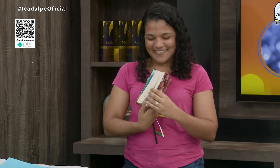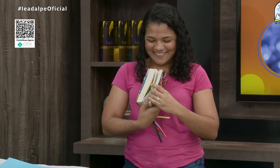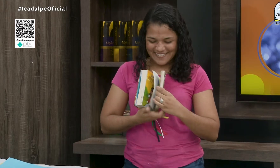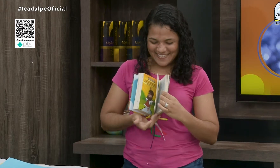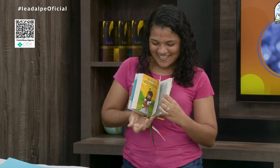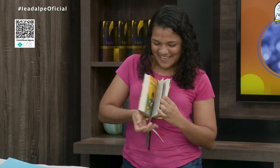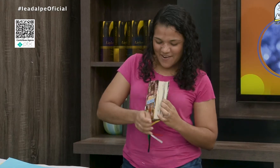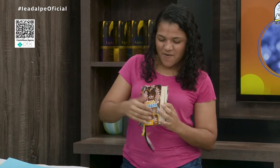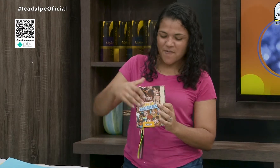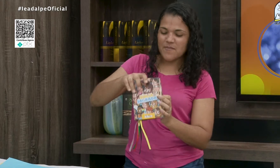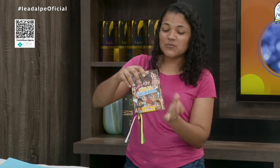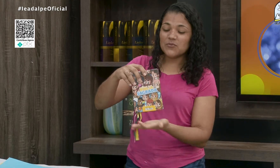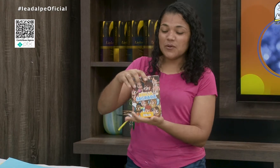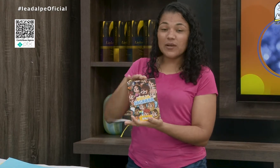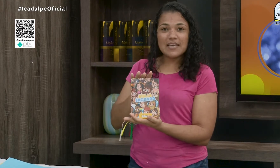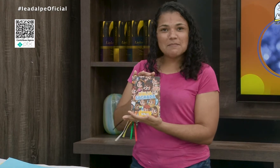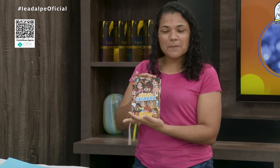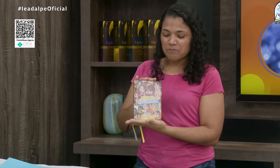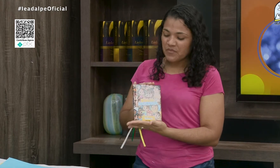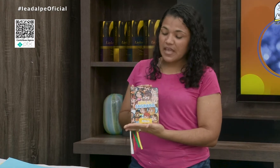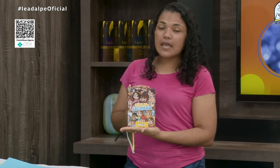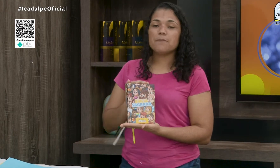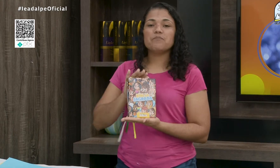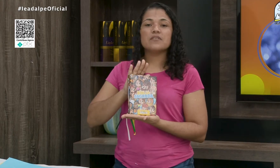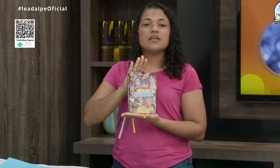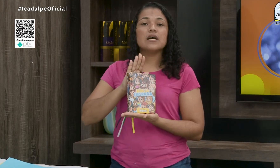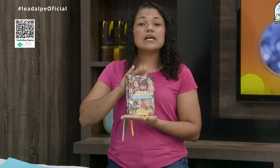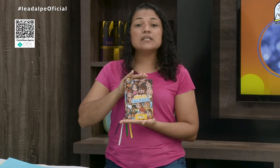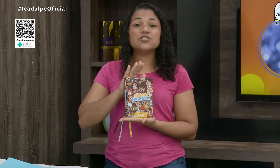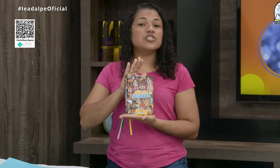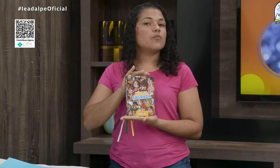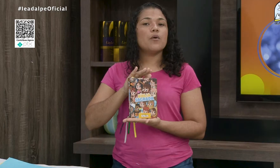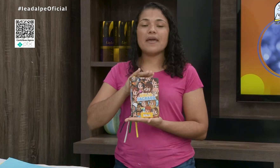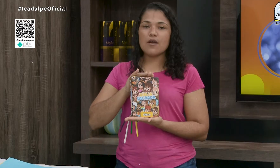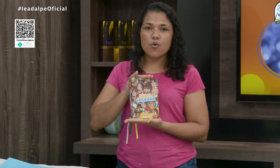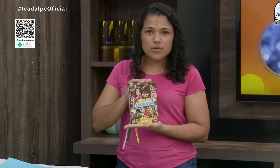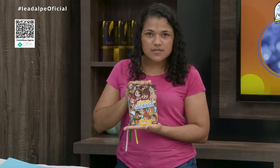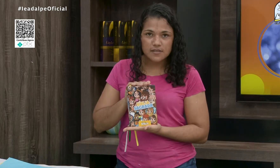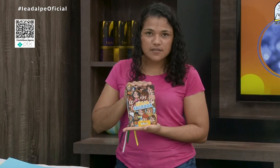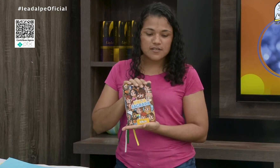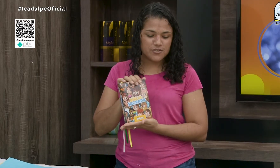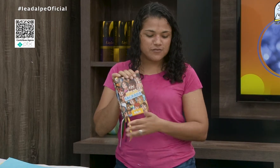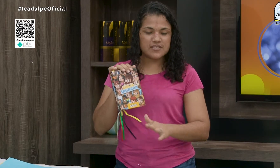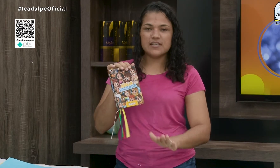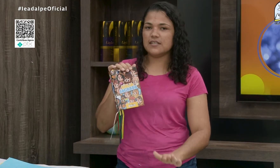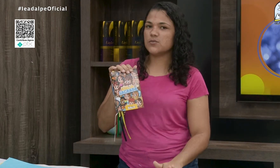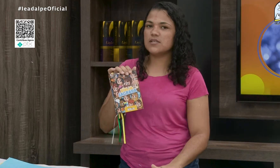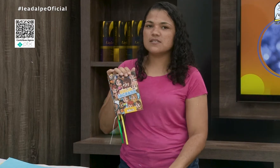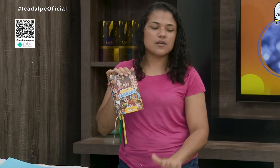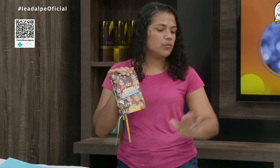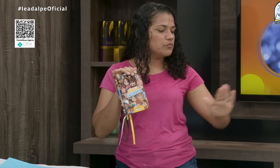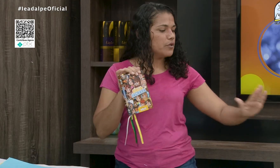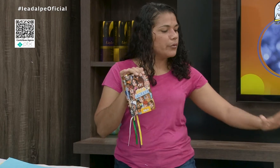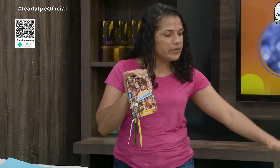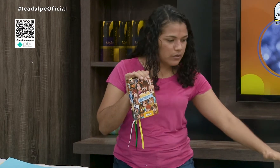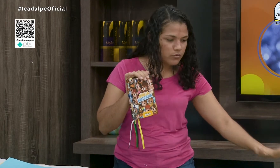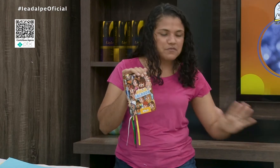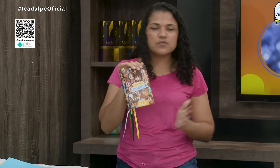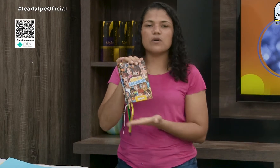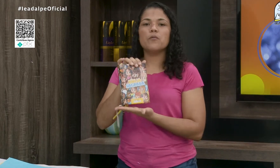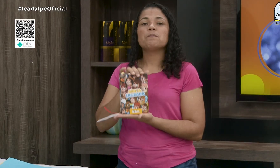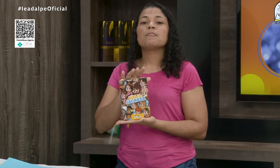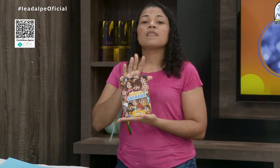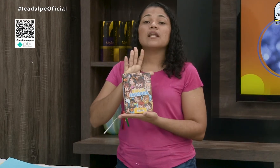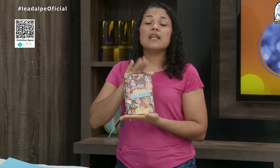é o meu lema é: antes de qualquer coisa, antes de você ler na sua lição ou em